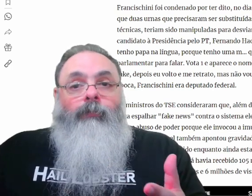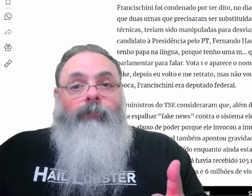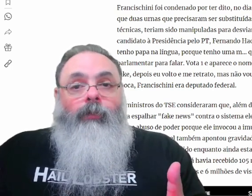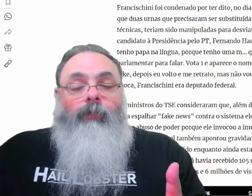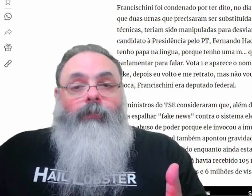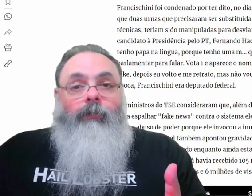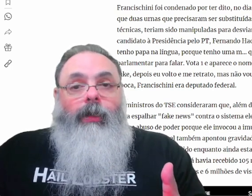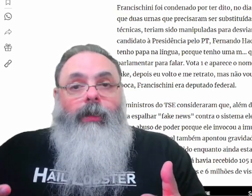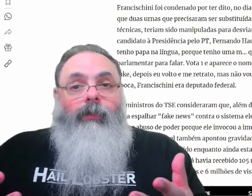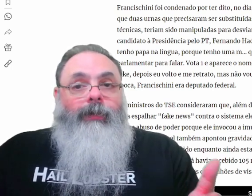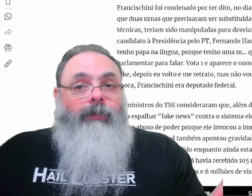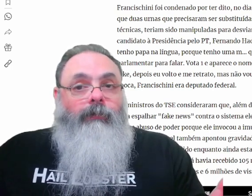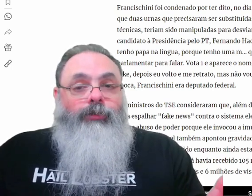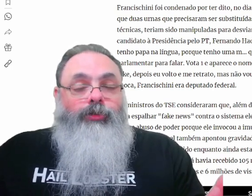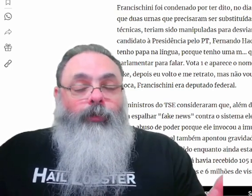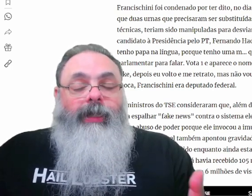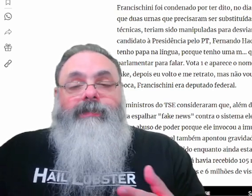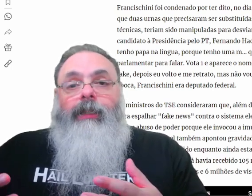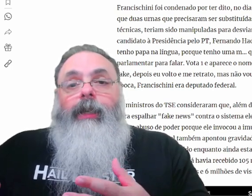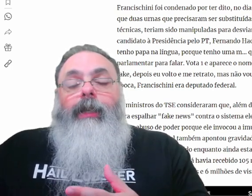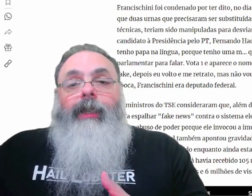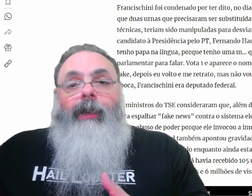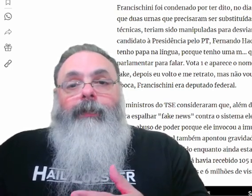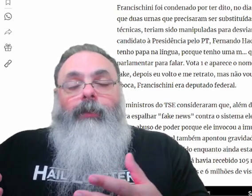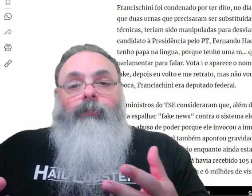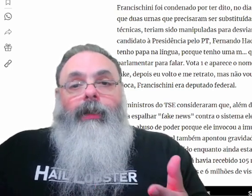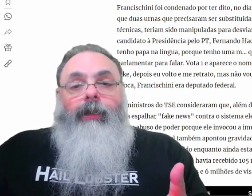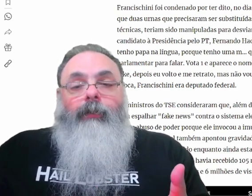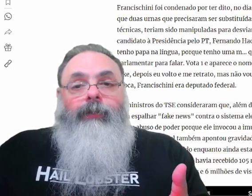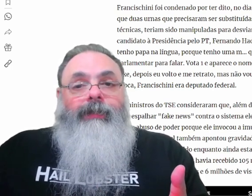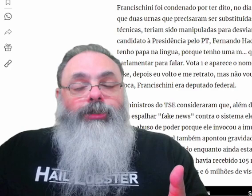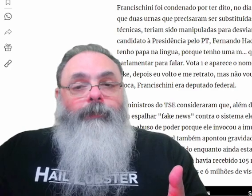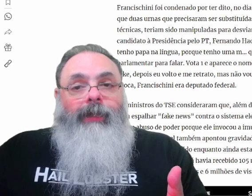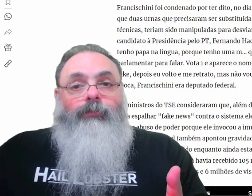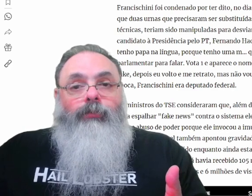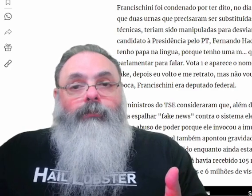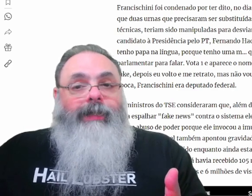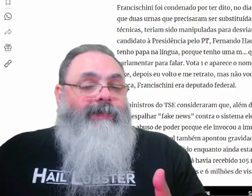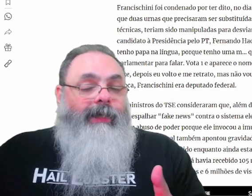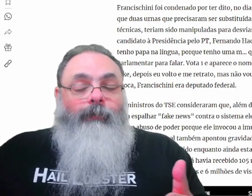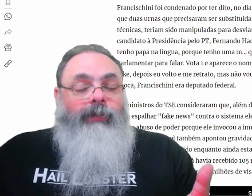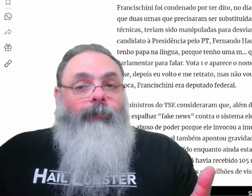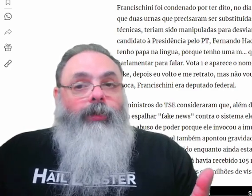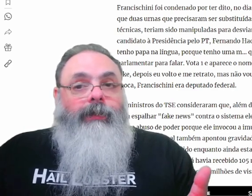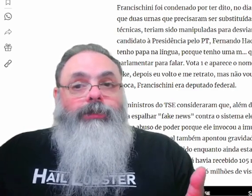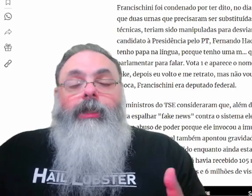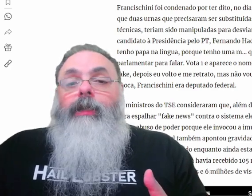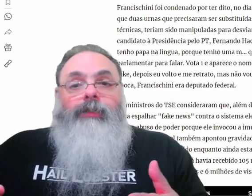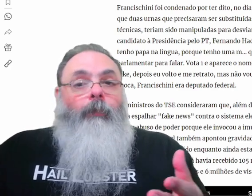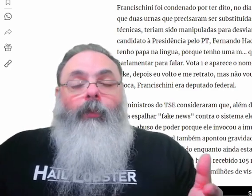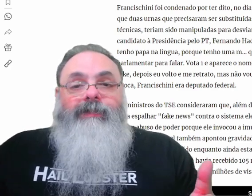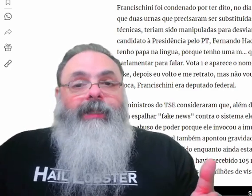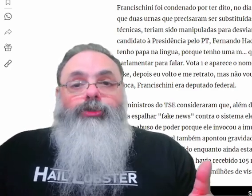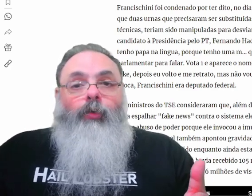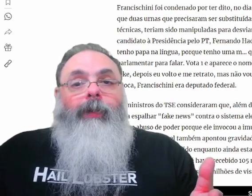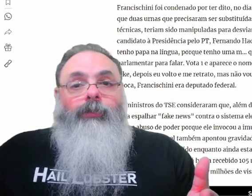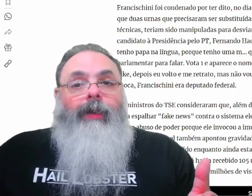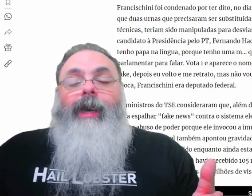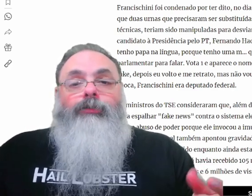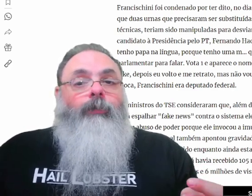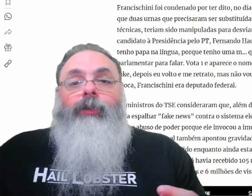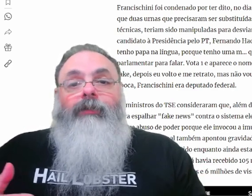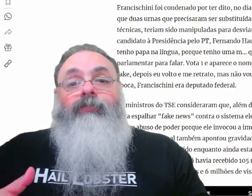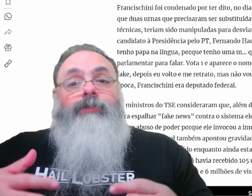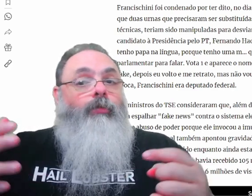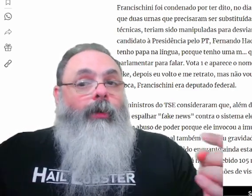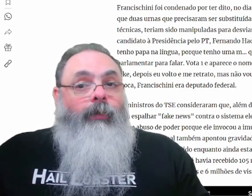quebra o uma jurisprudência quebra uma um entendimento do TSE que é muito importante você não pode sair